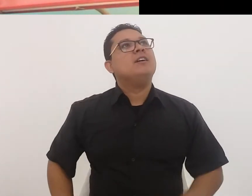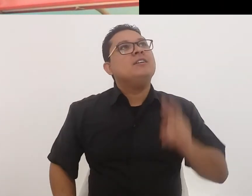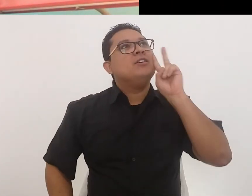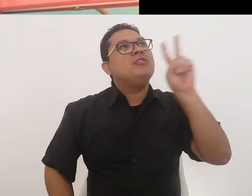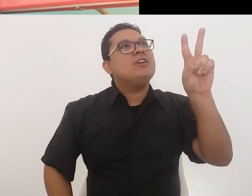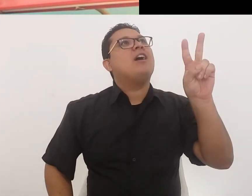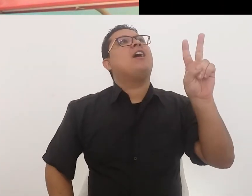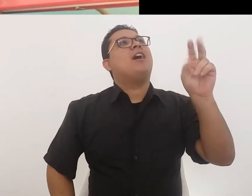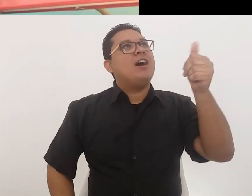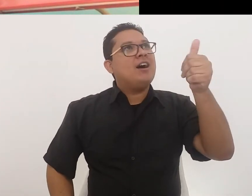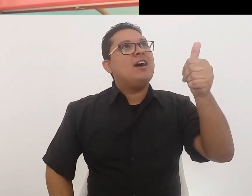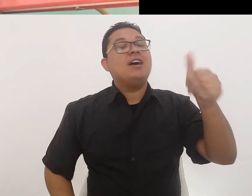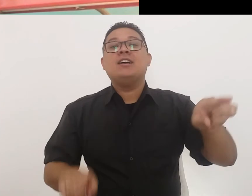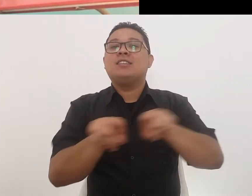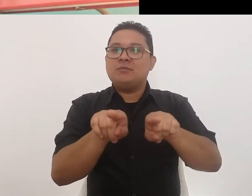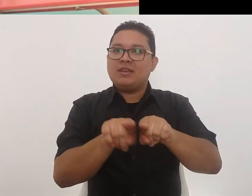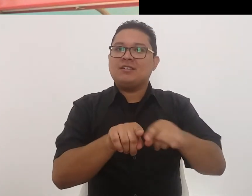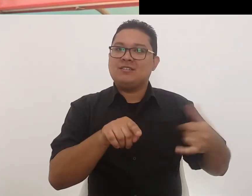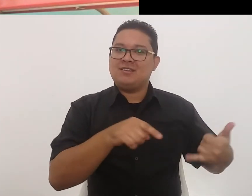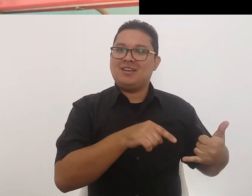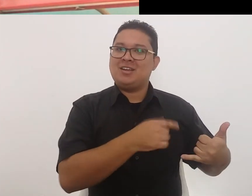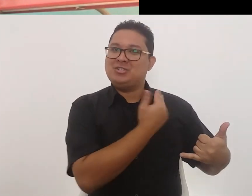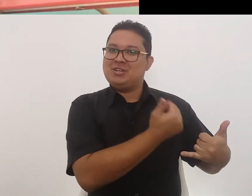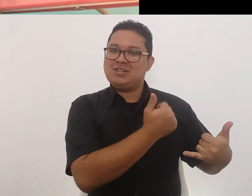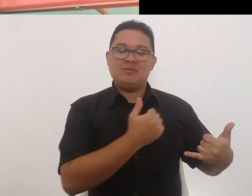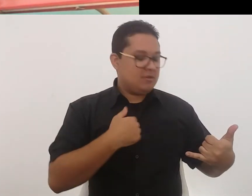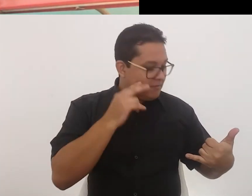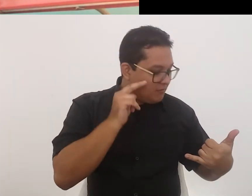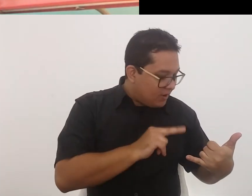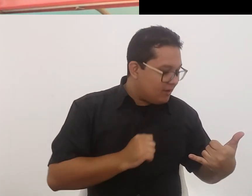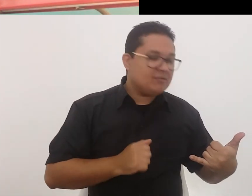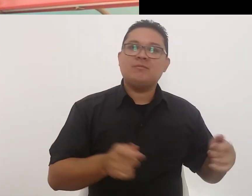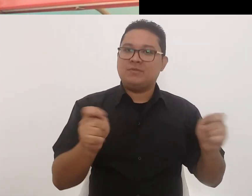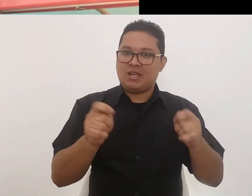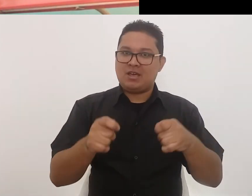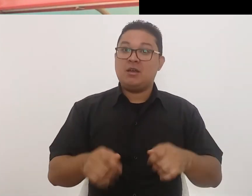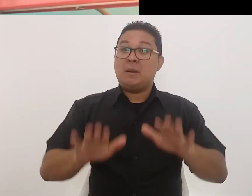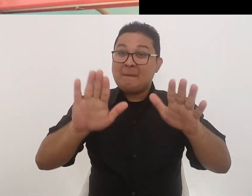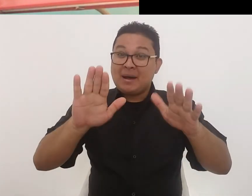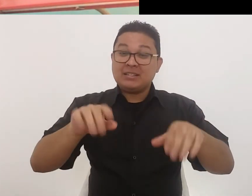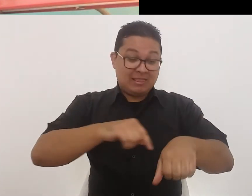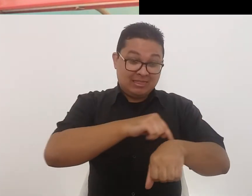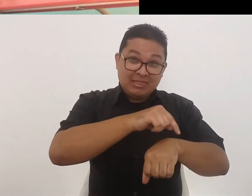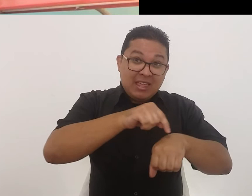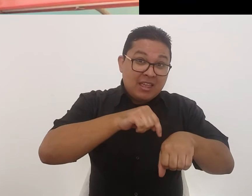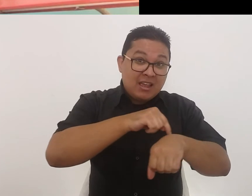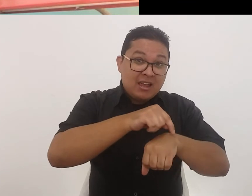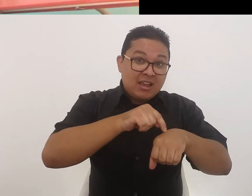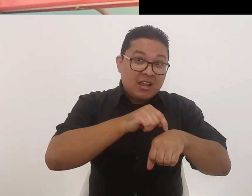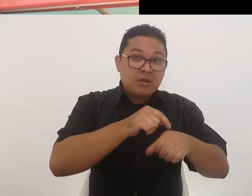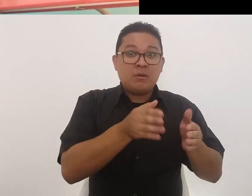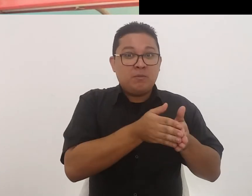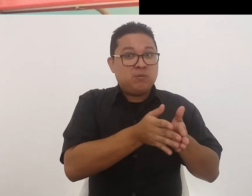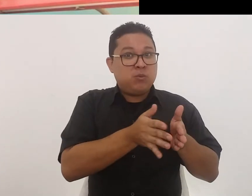nesse caso é fundamental. Enquanto eu estiver dentro desse período, eu não devo fazer